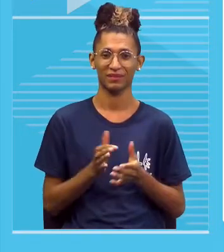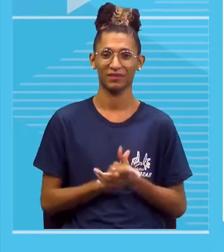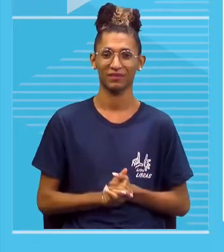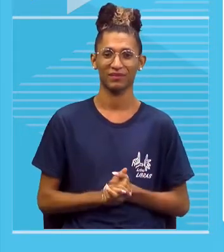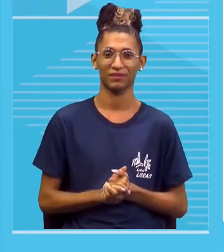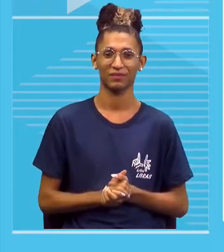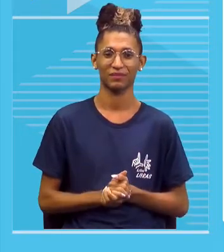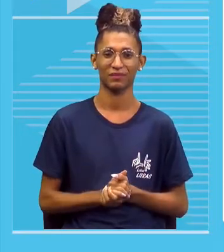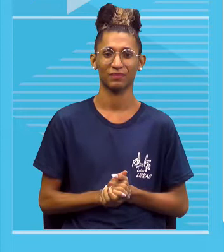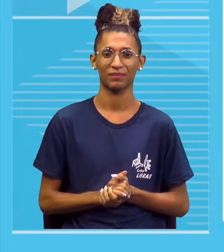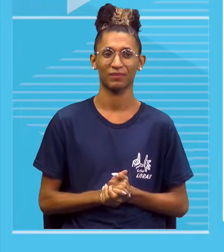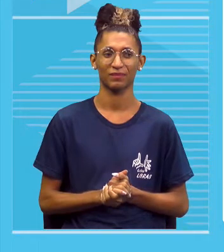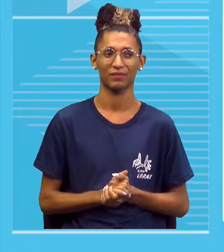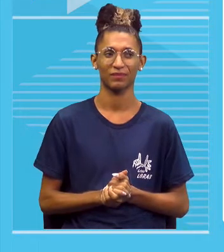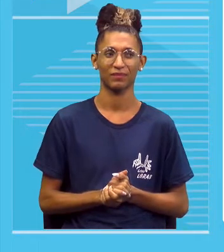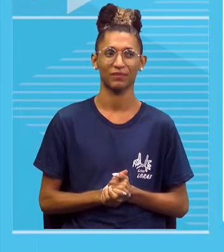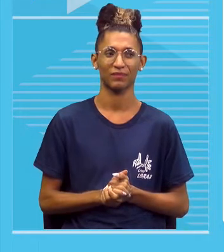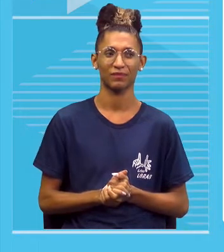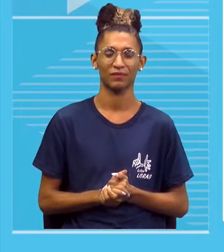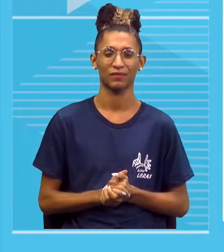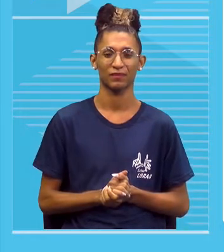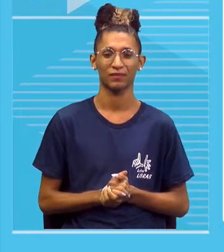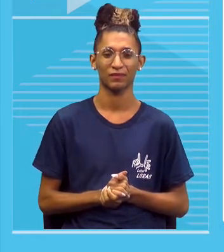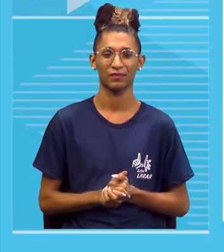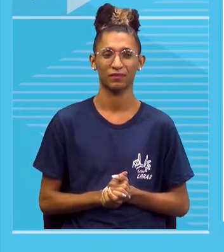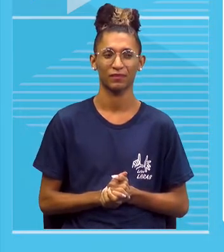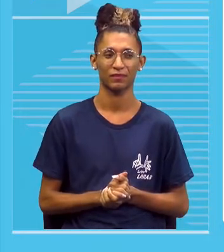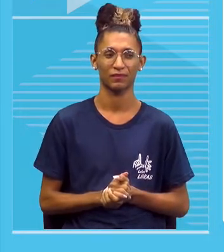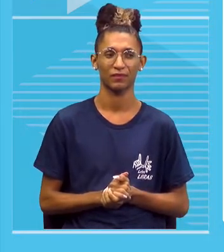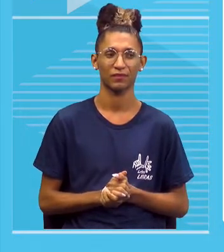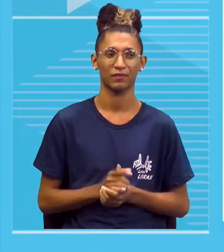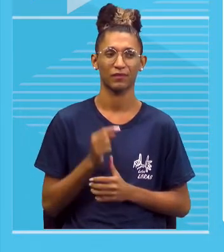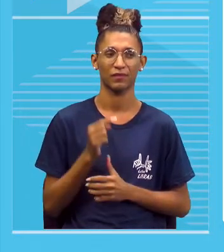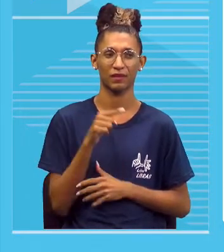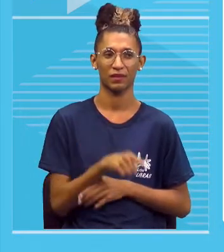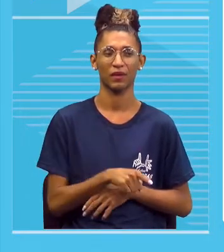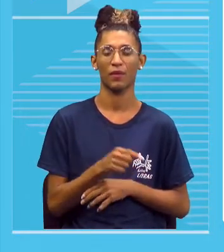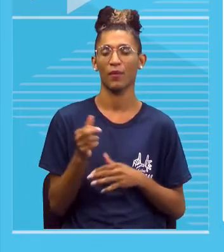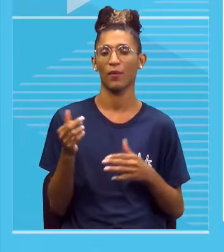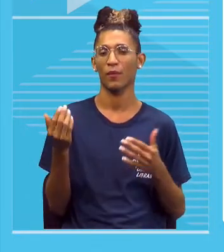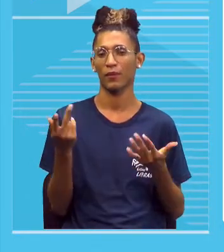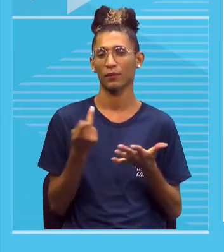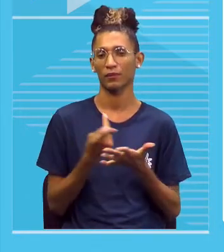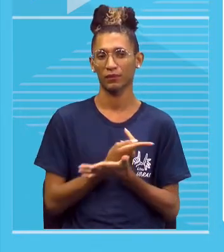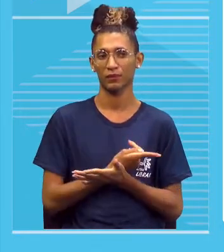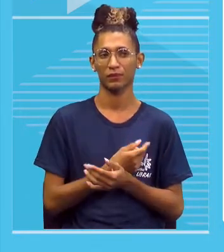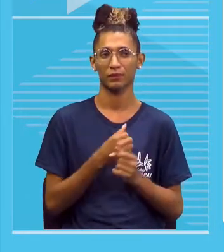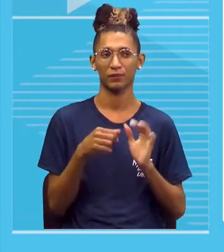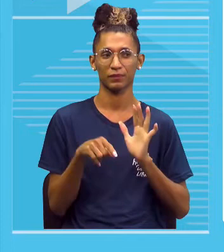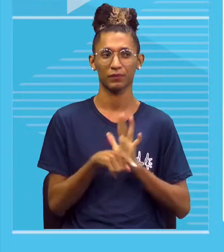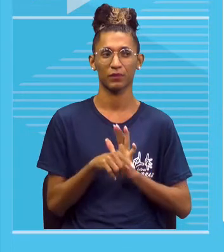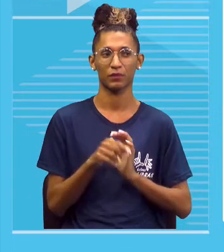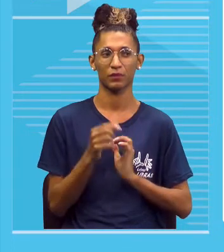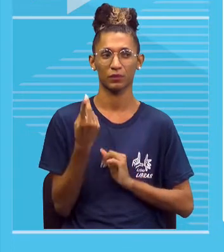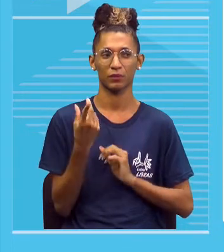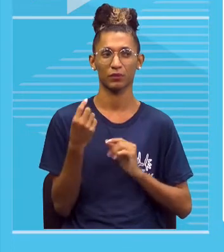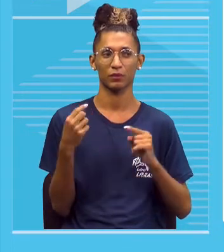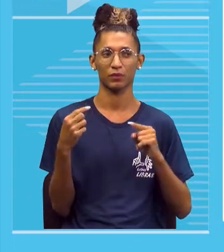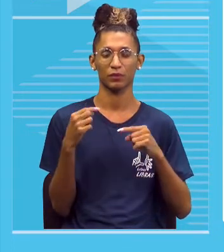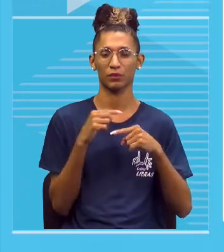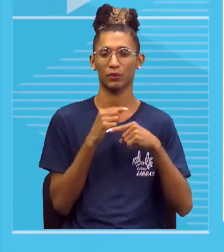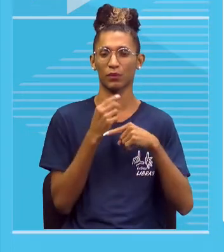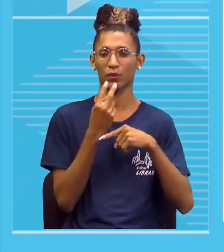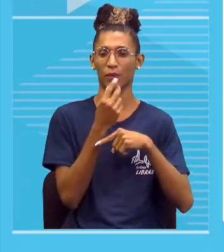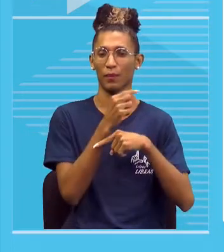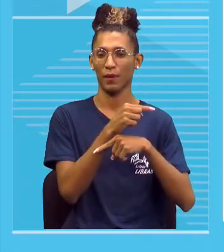determinação como os matemáticos chamam e aqui está feito menos 2 sobre 0 isso